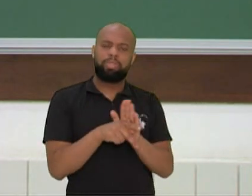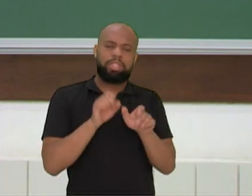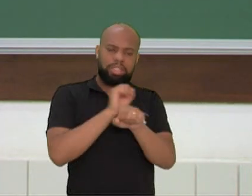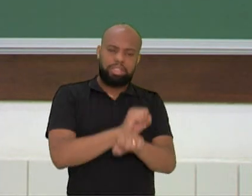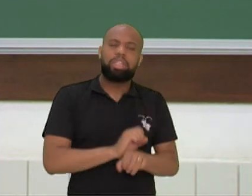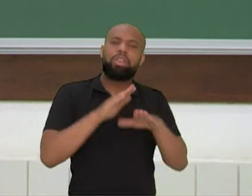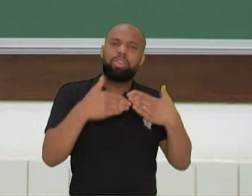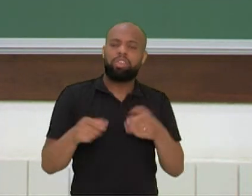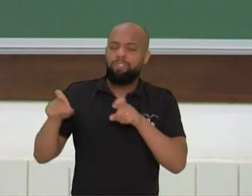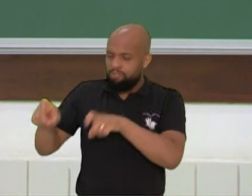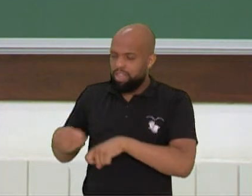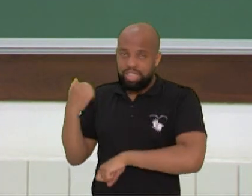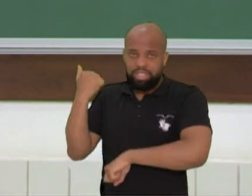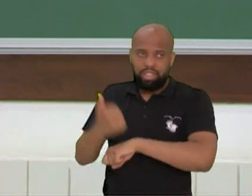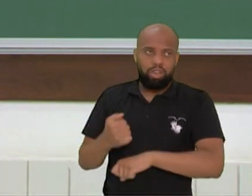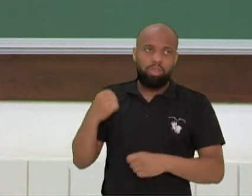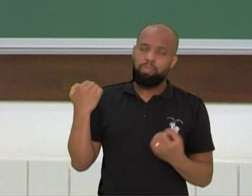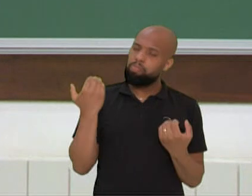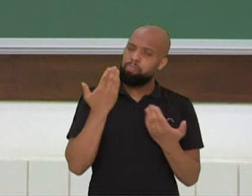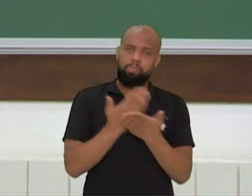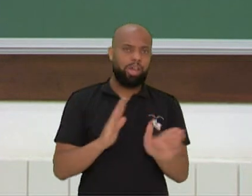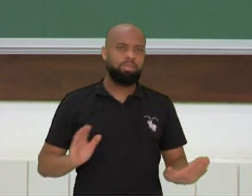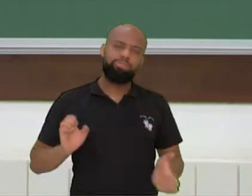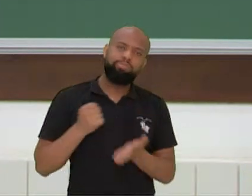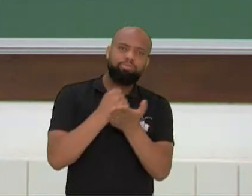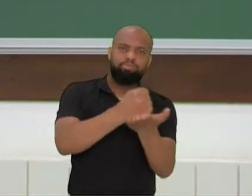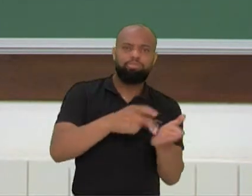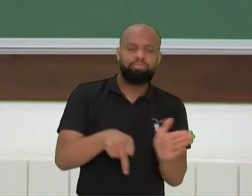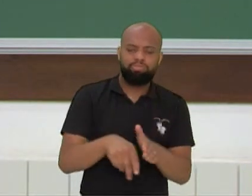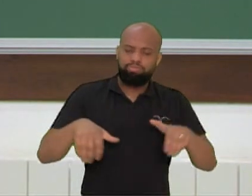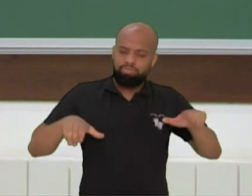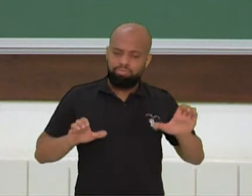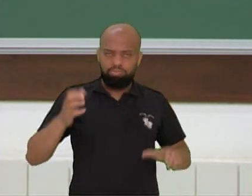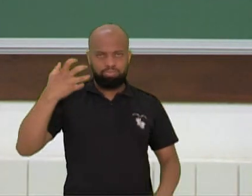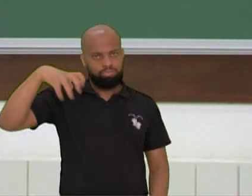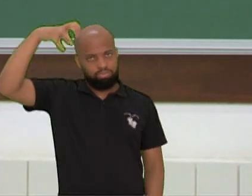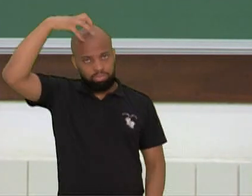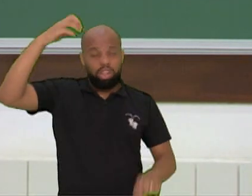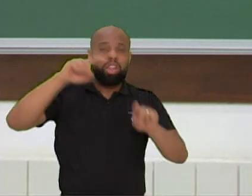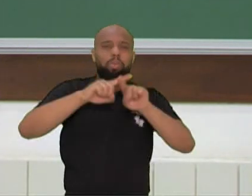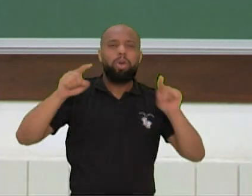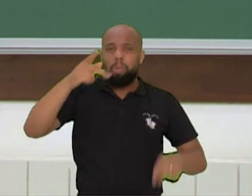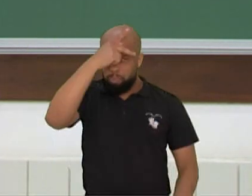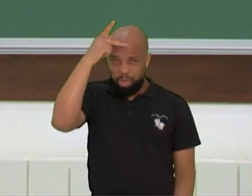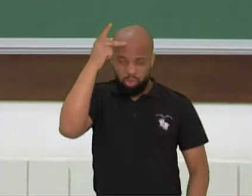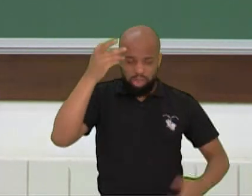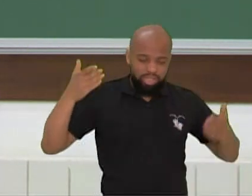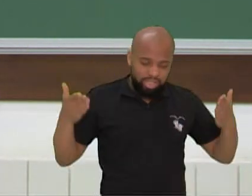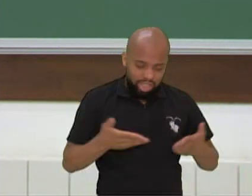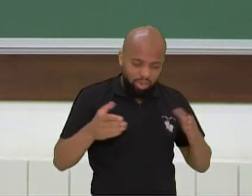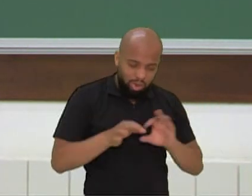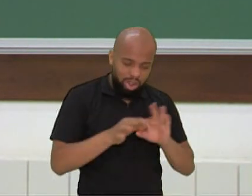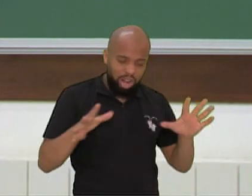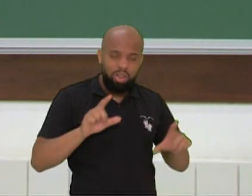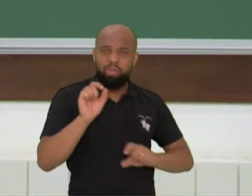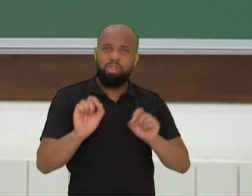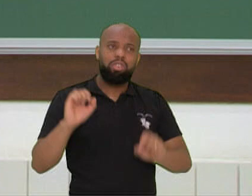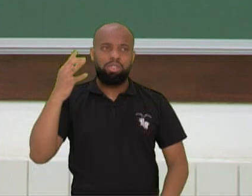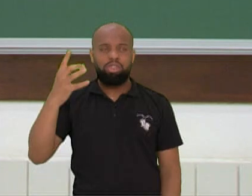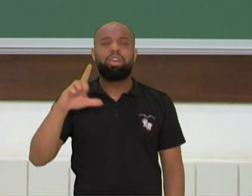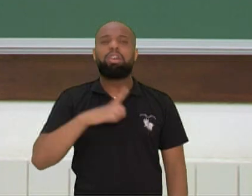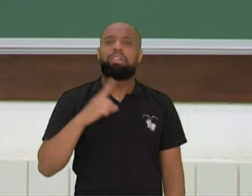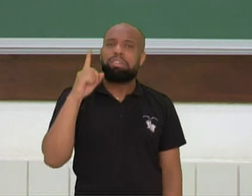dos fazendeiros. E a vida dos recém-libertos? O que aconteceu com esses escravos depois da liberdade? Foi